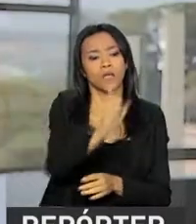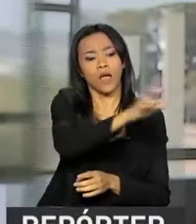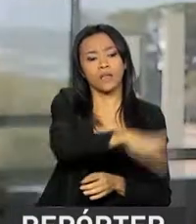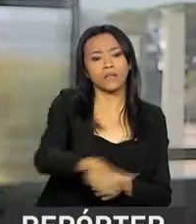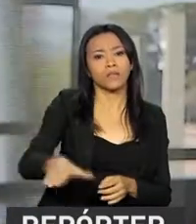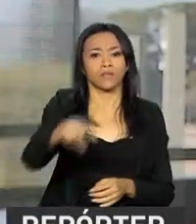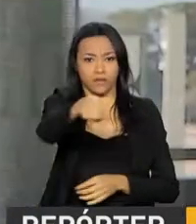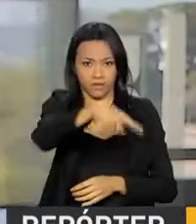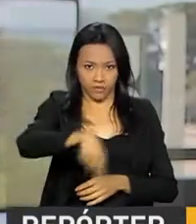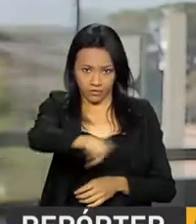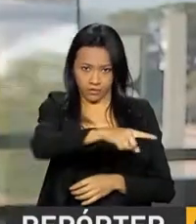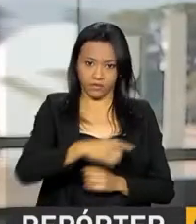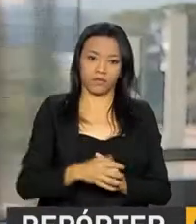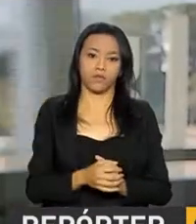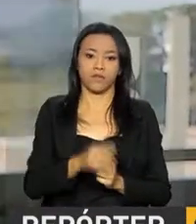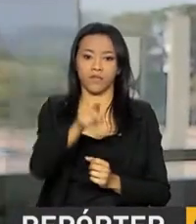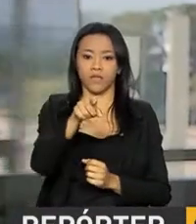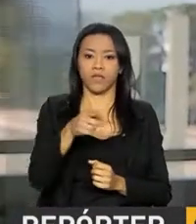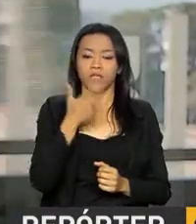para objetivar,